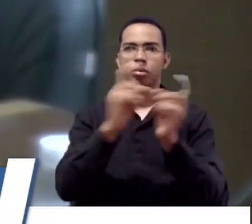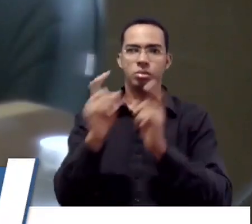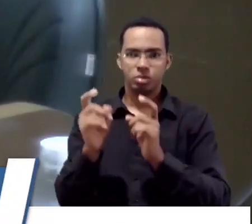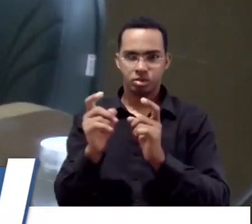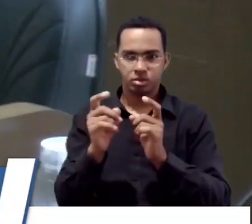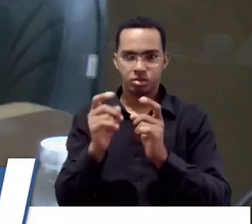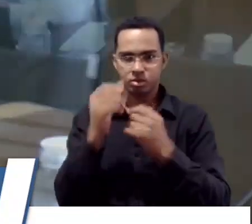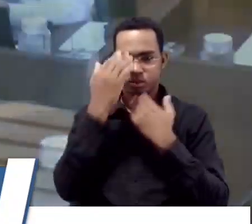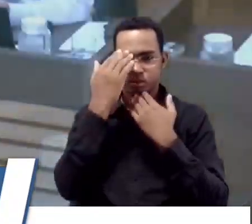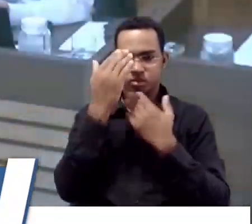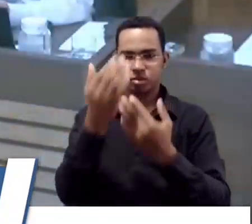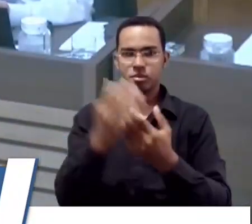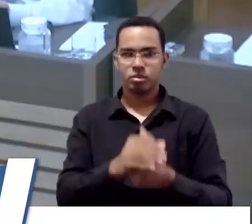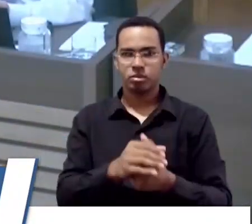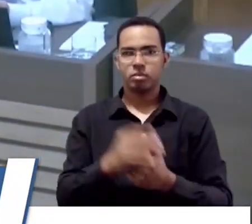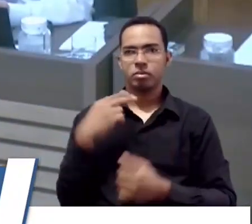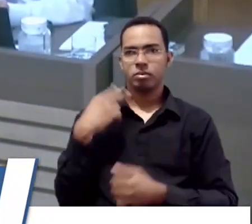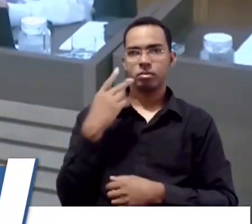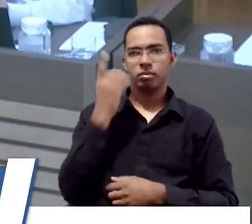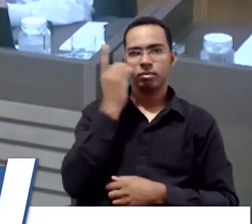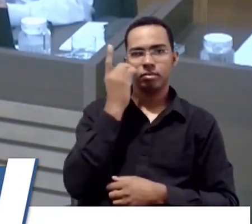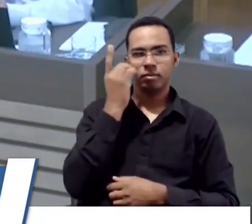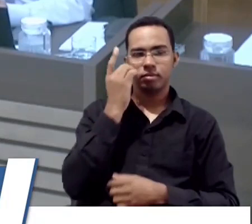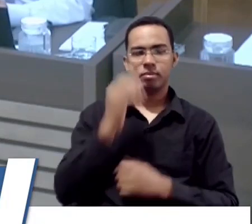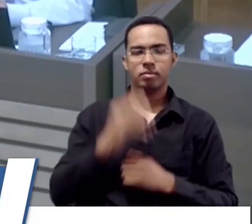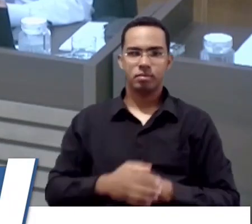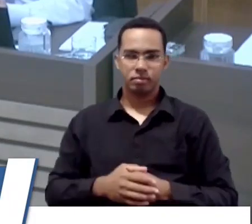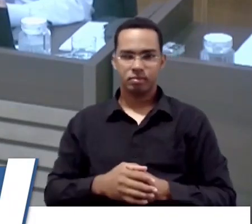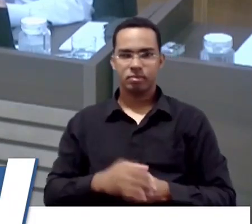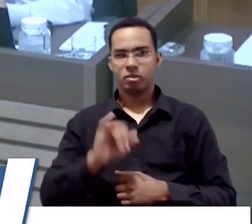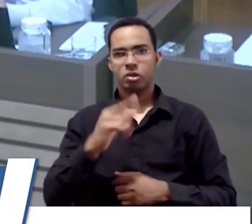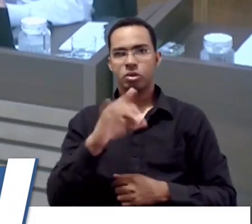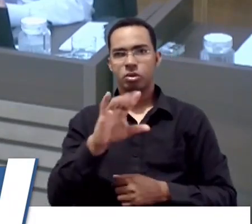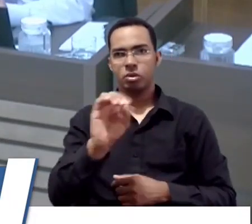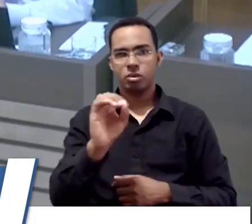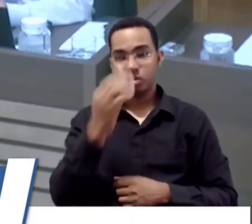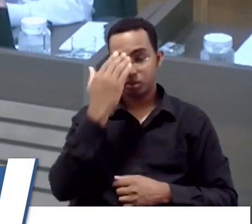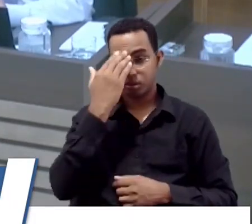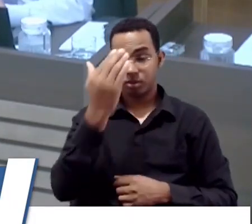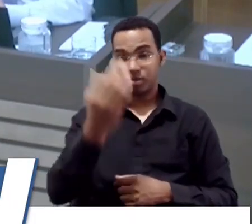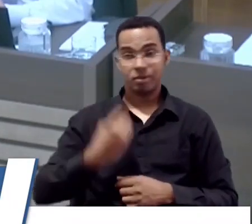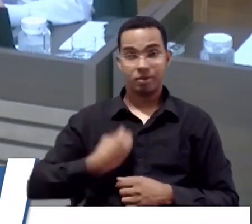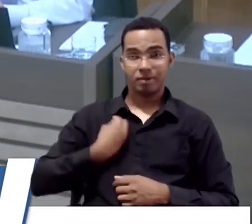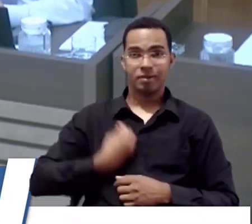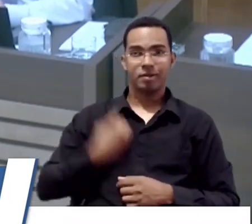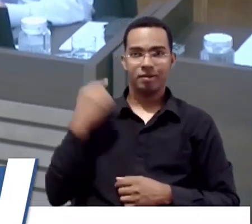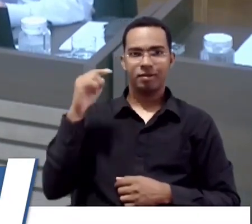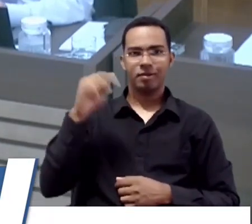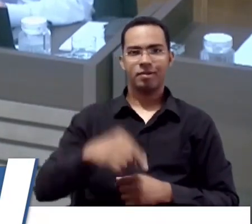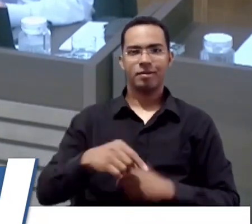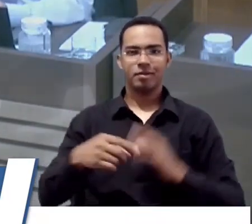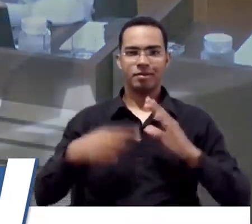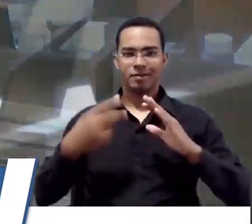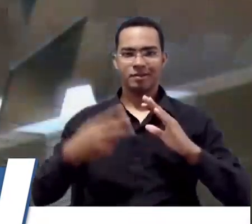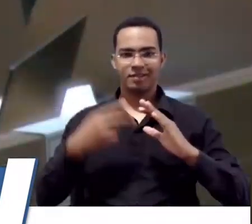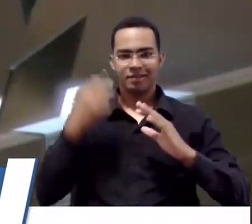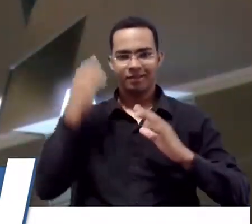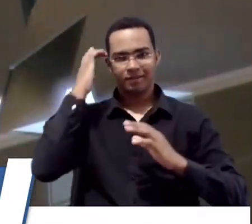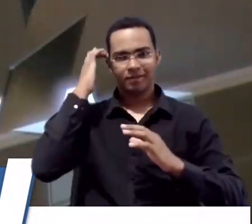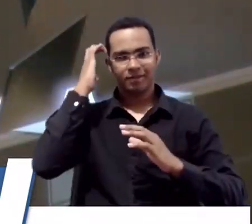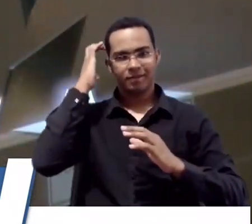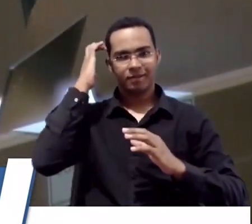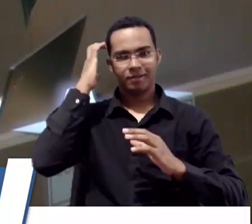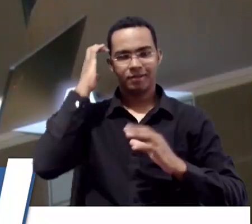Obrigado. Donizete da Farmácia. João, em primeiro lugar, agradecer a sua presença nessa casa. Com certeza você